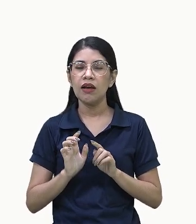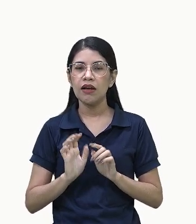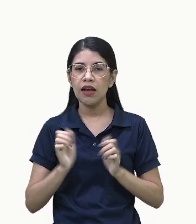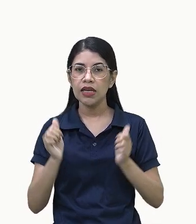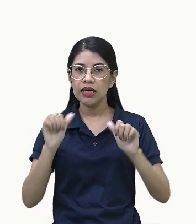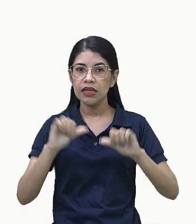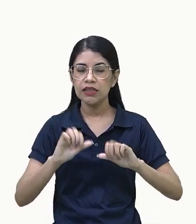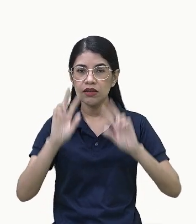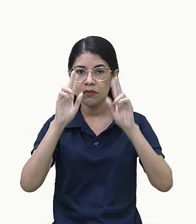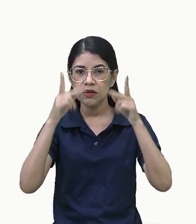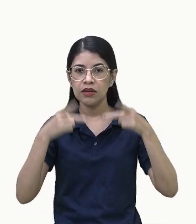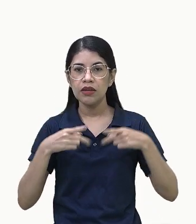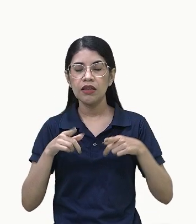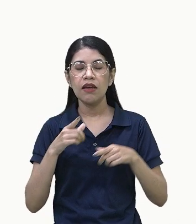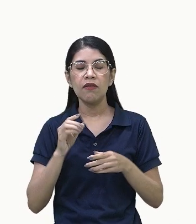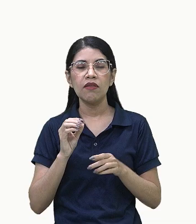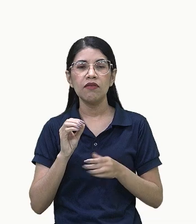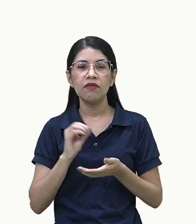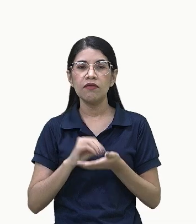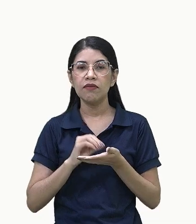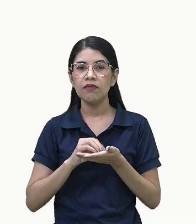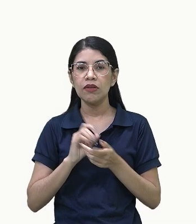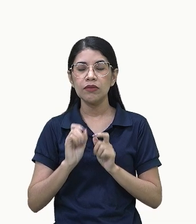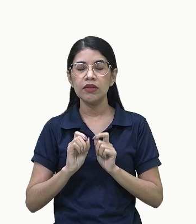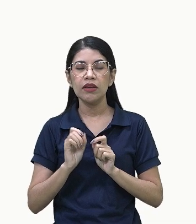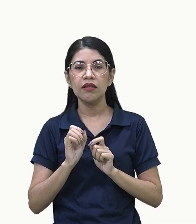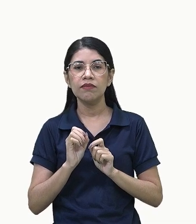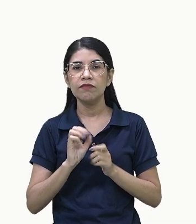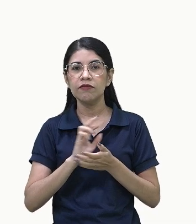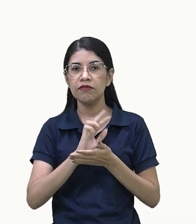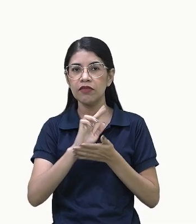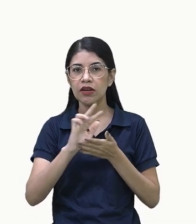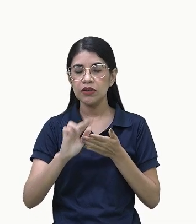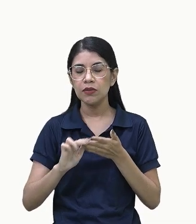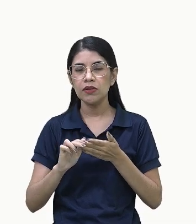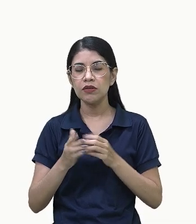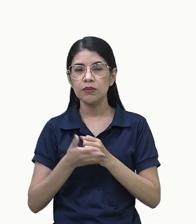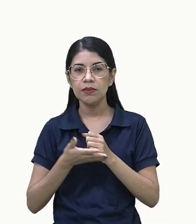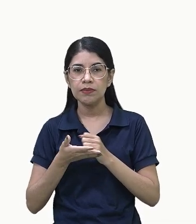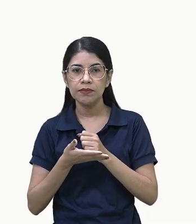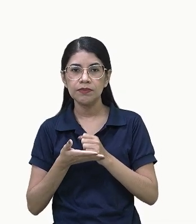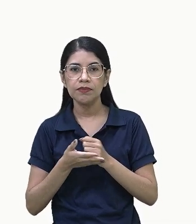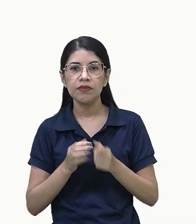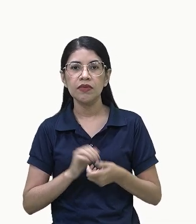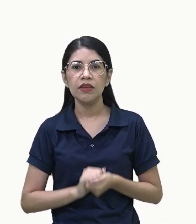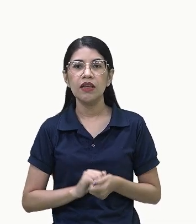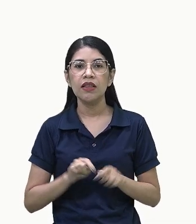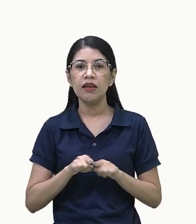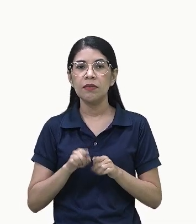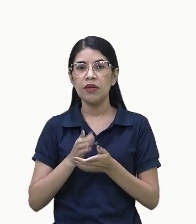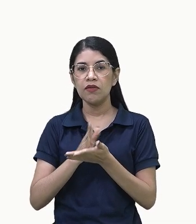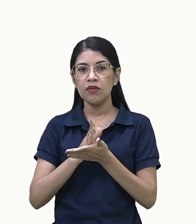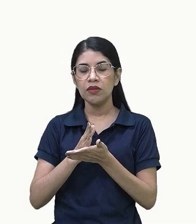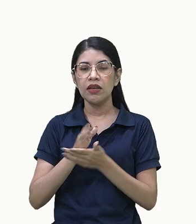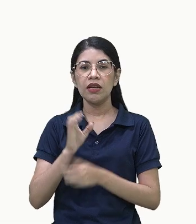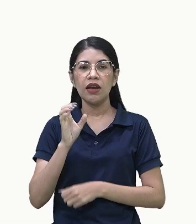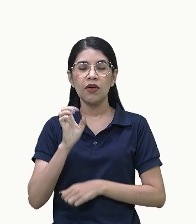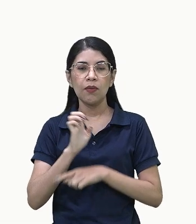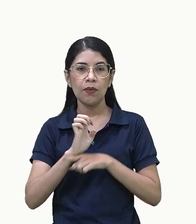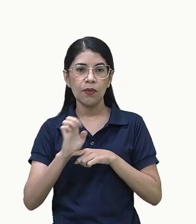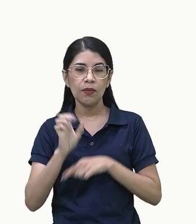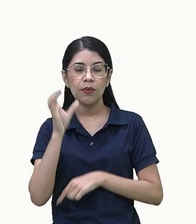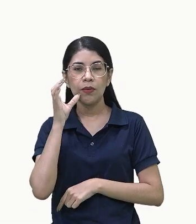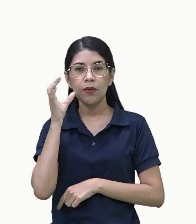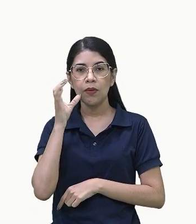em múltiplos setores básicos. Em um determinado município da fronteira entre o Equador e a Colômbia,